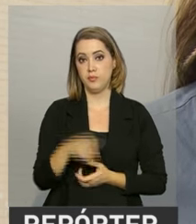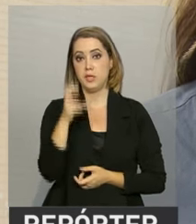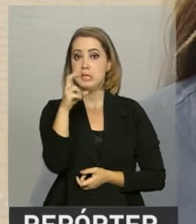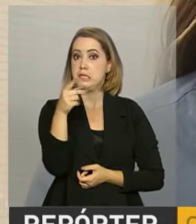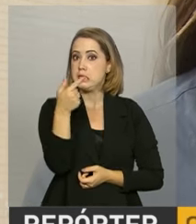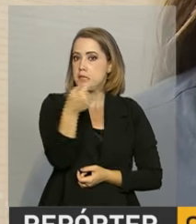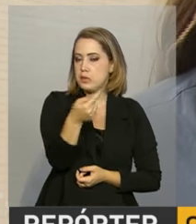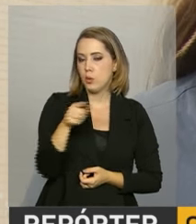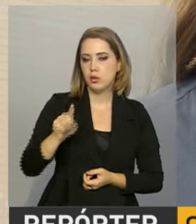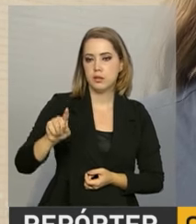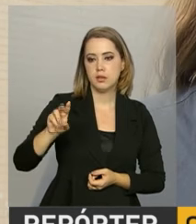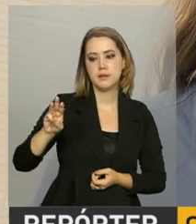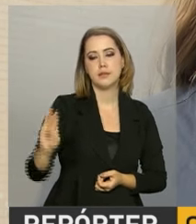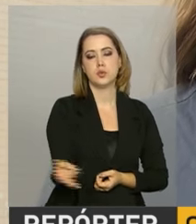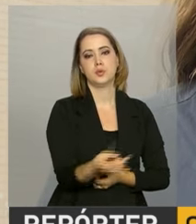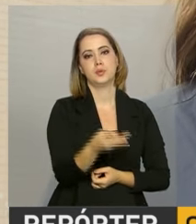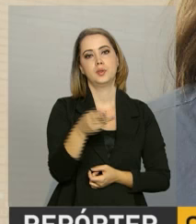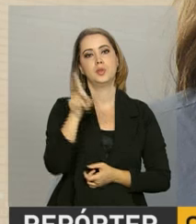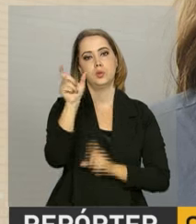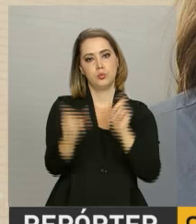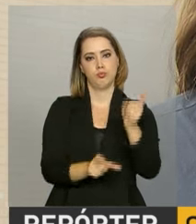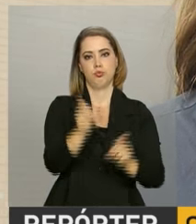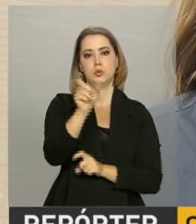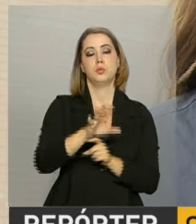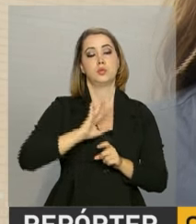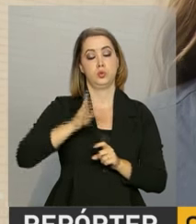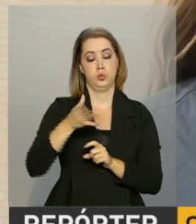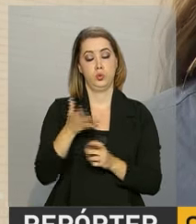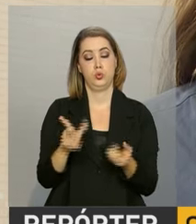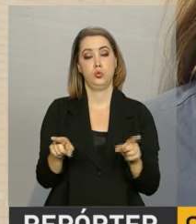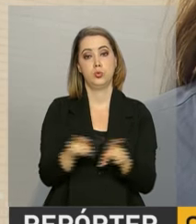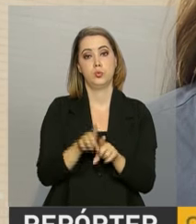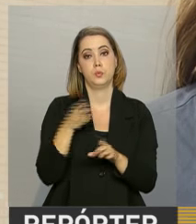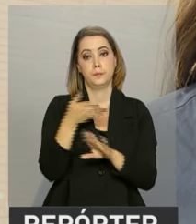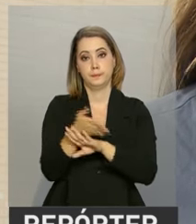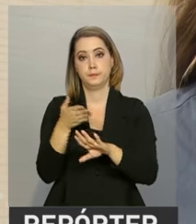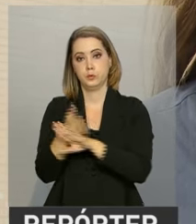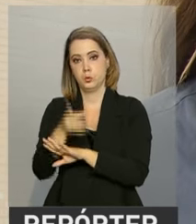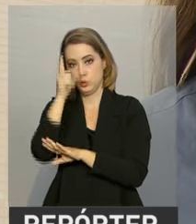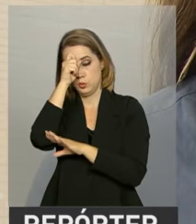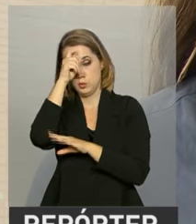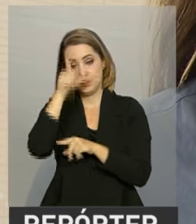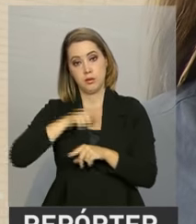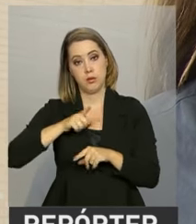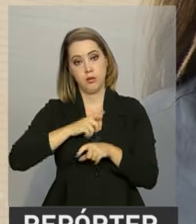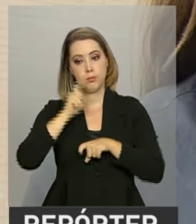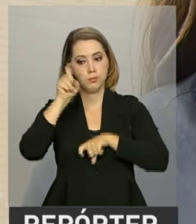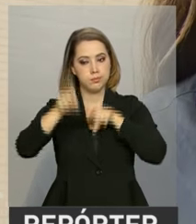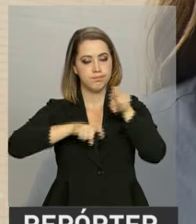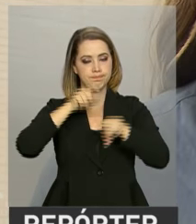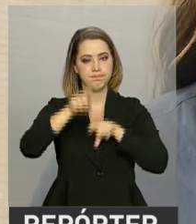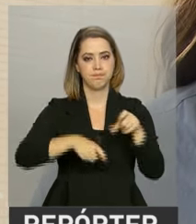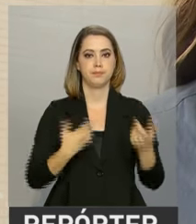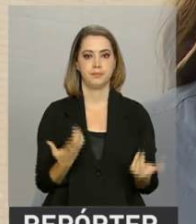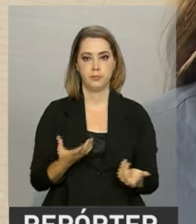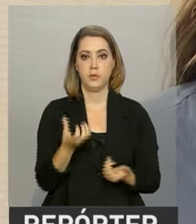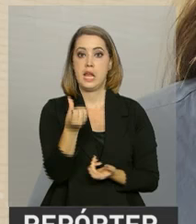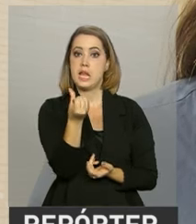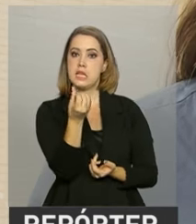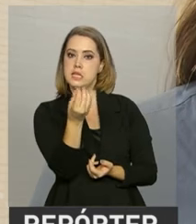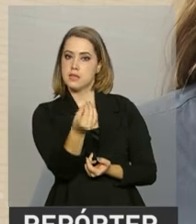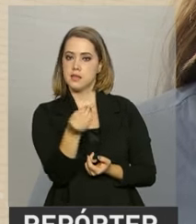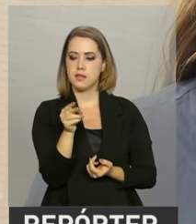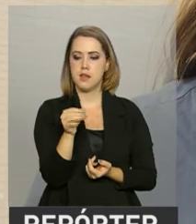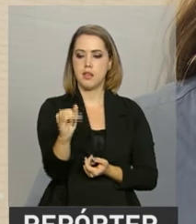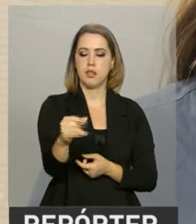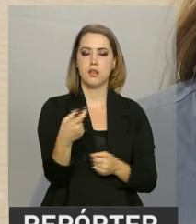brasileiros já são atendidos com o prontuário eletrônico com fim do prazo de 60 dias que o ministério da saúde deu aos